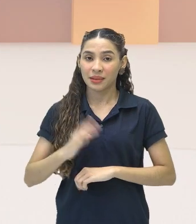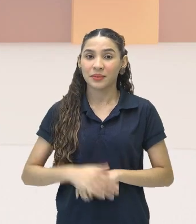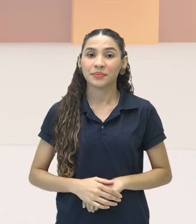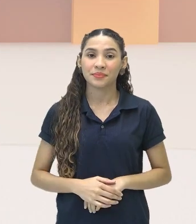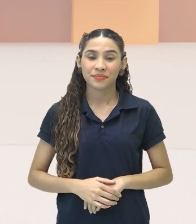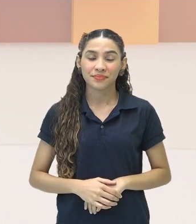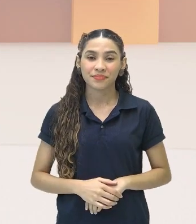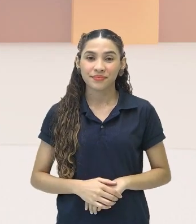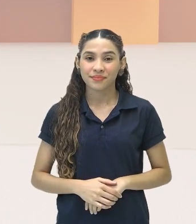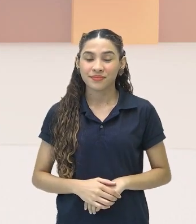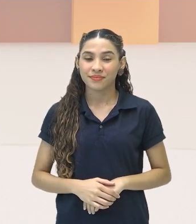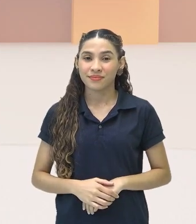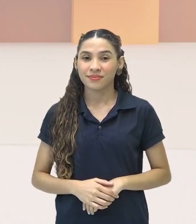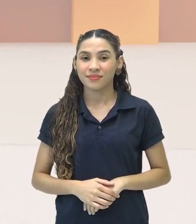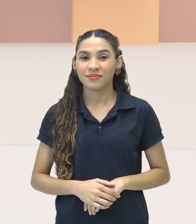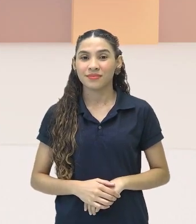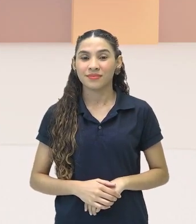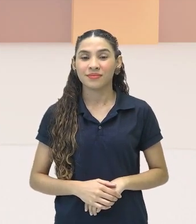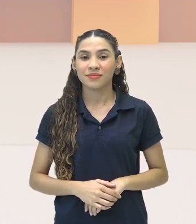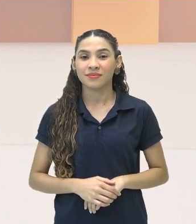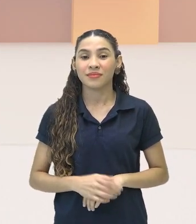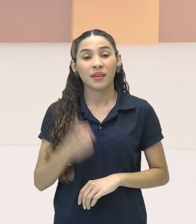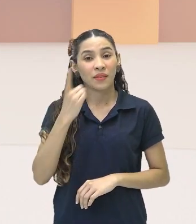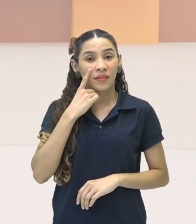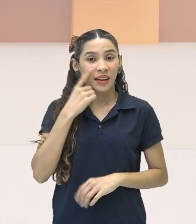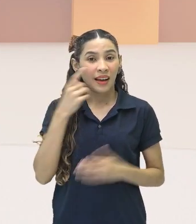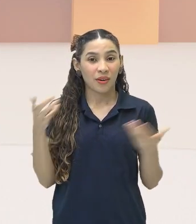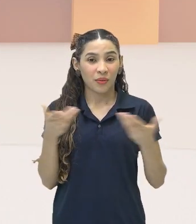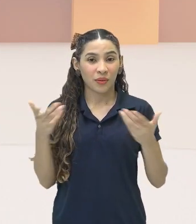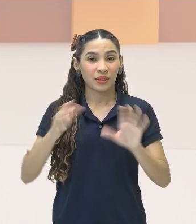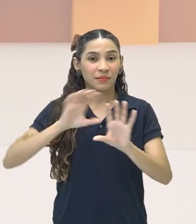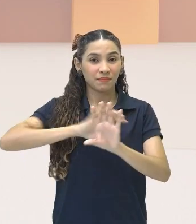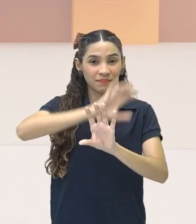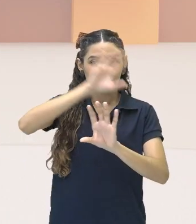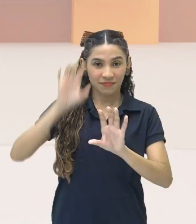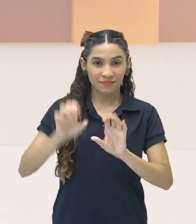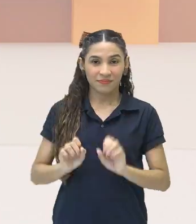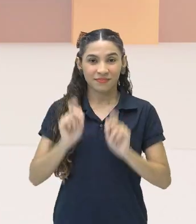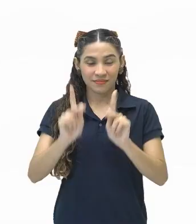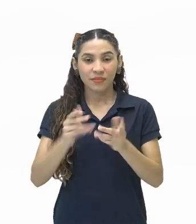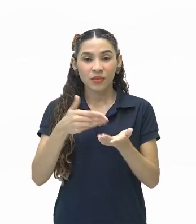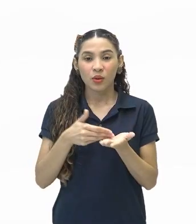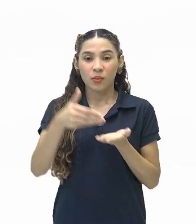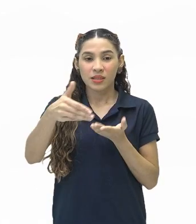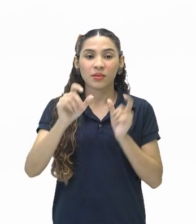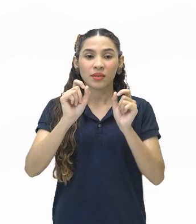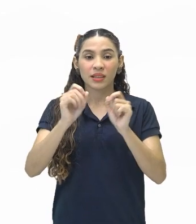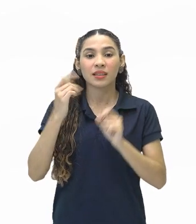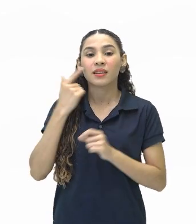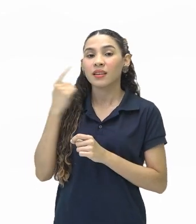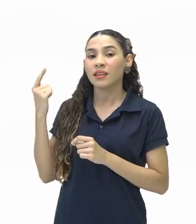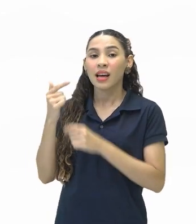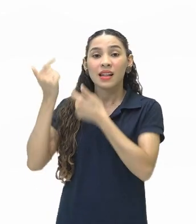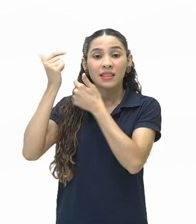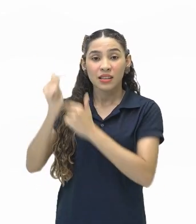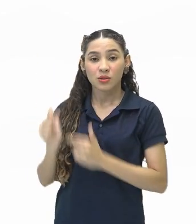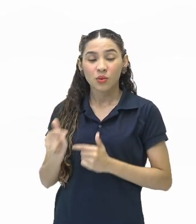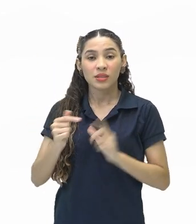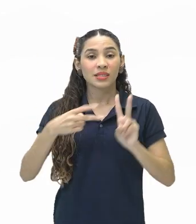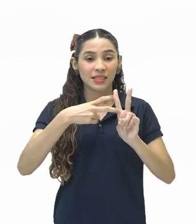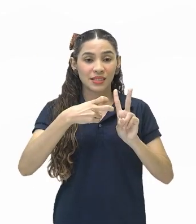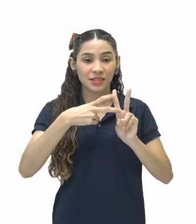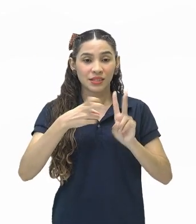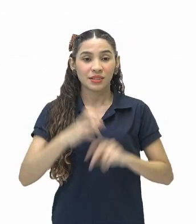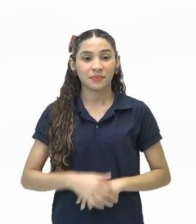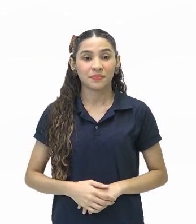Olha só que legal, não é? Vamos ver cada um aqui, separadamente? Vamos começar pelas tradições indígenas. Olha